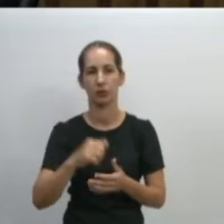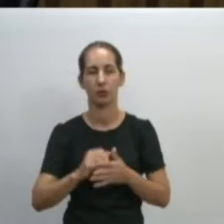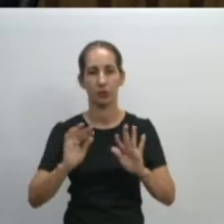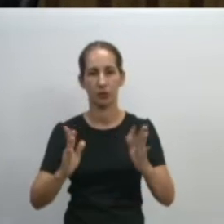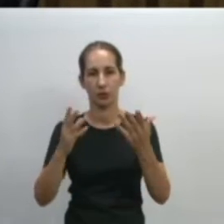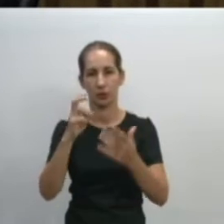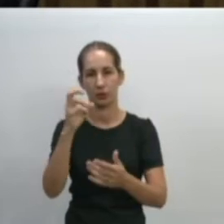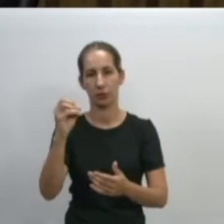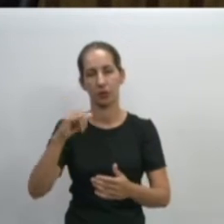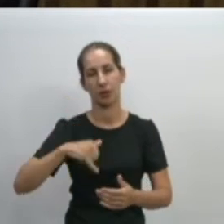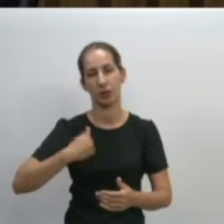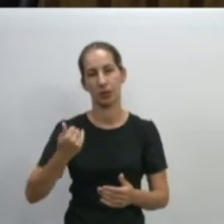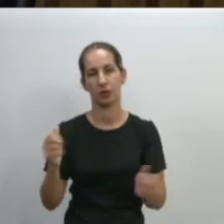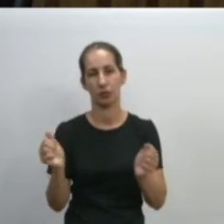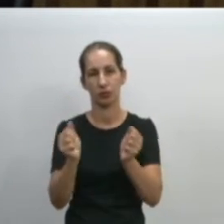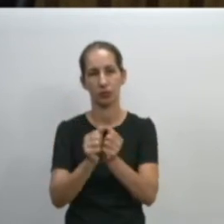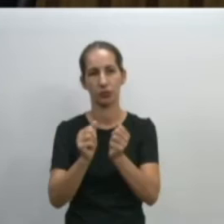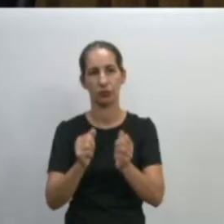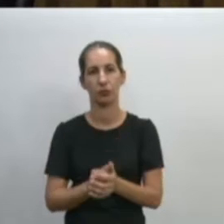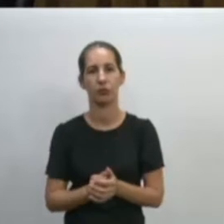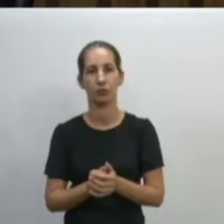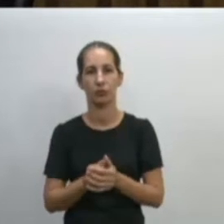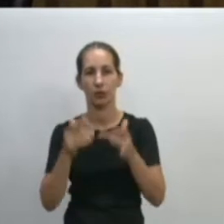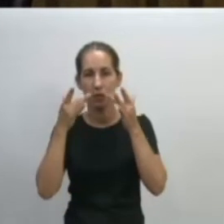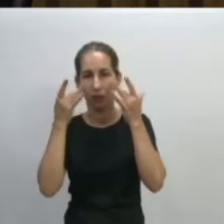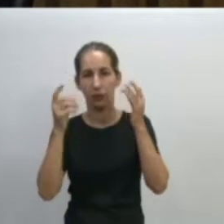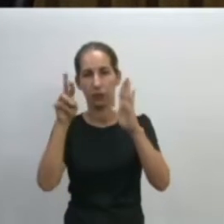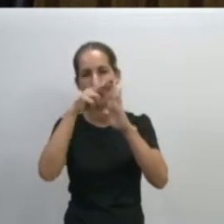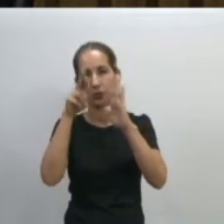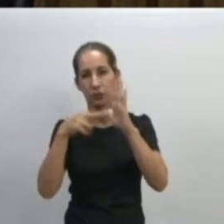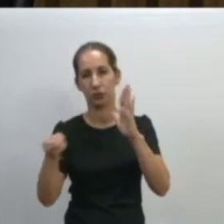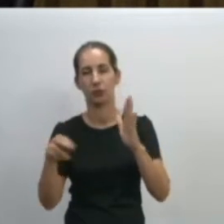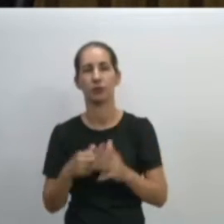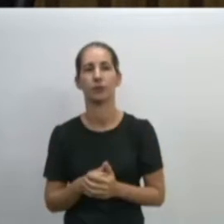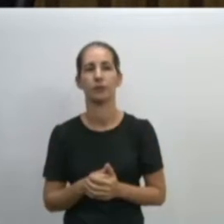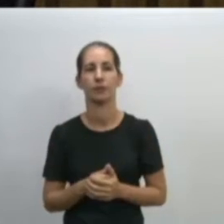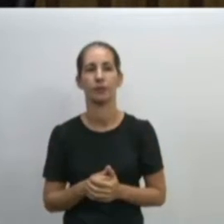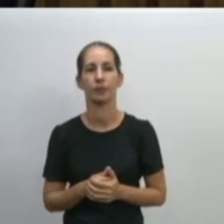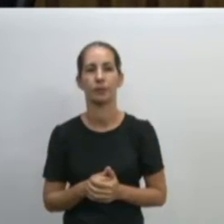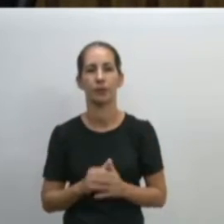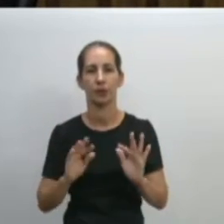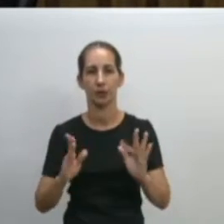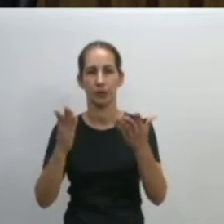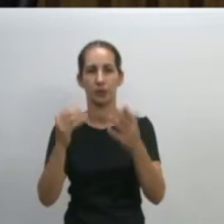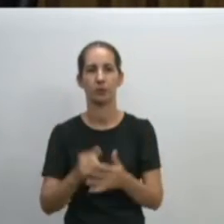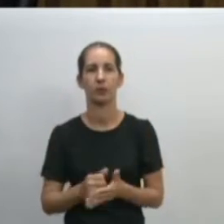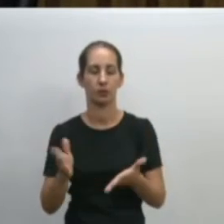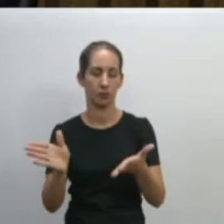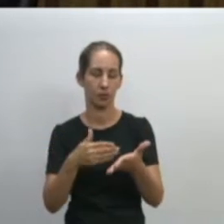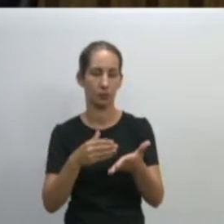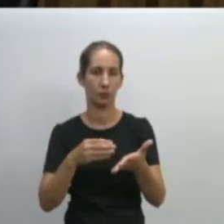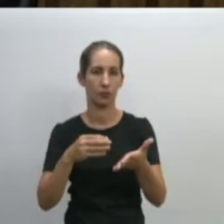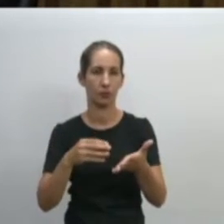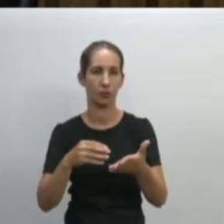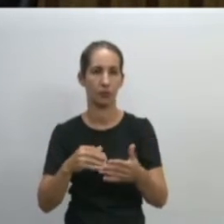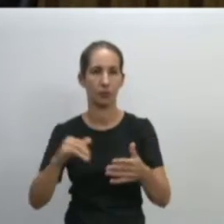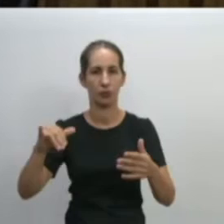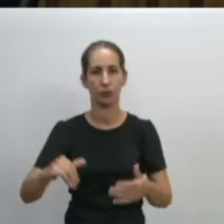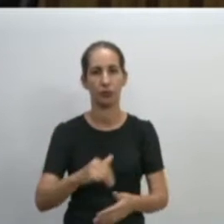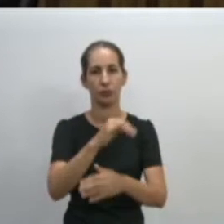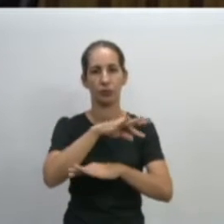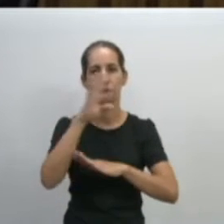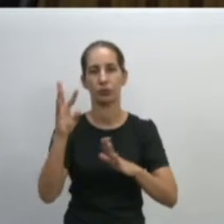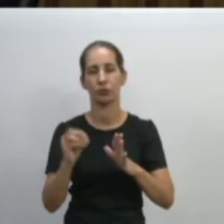de 50 anos com um show no Teatro Riachuelo, inclusive com o lançamento do livro Voos por Todos